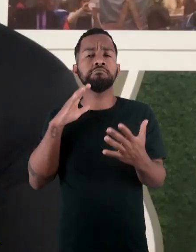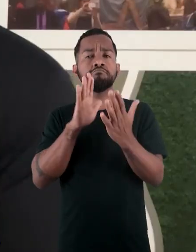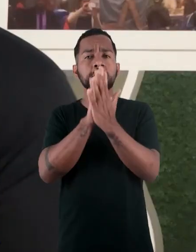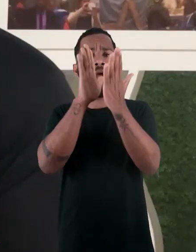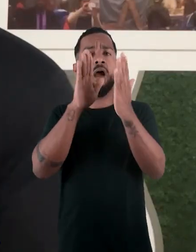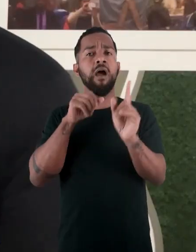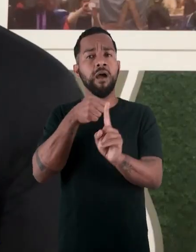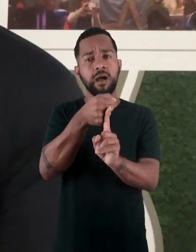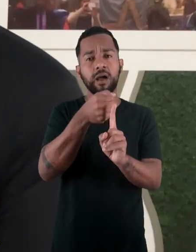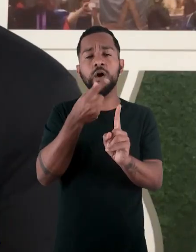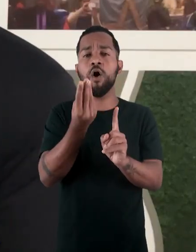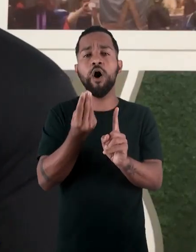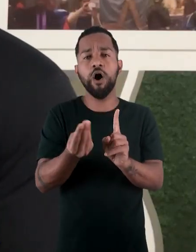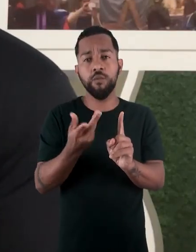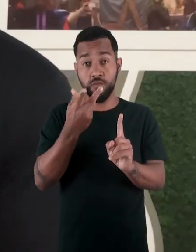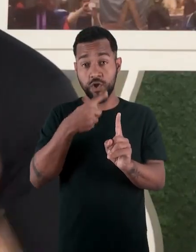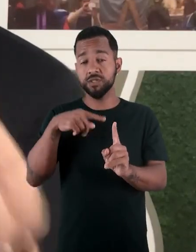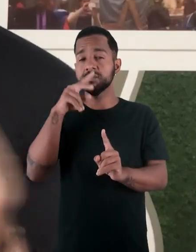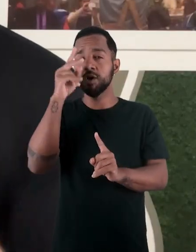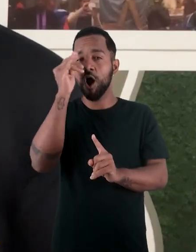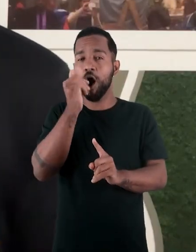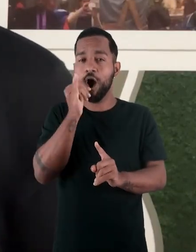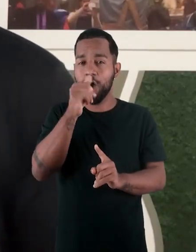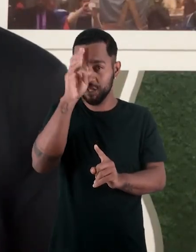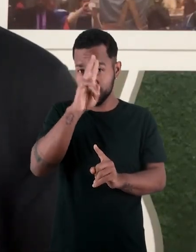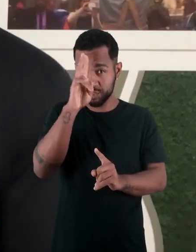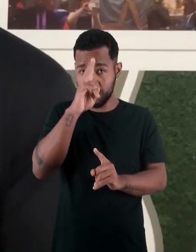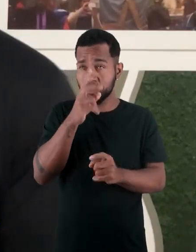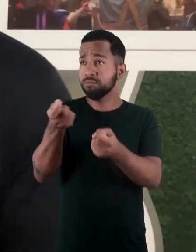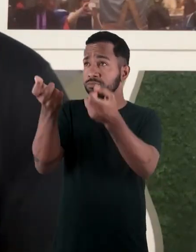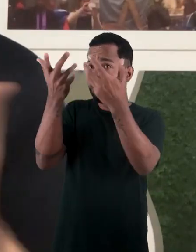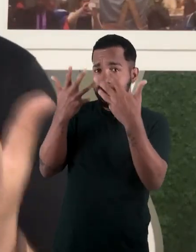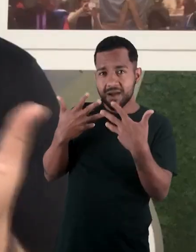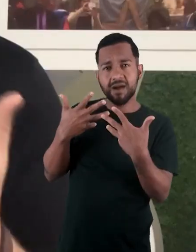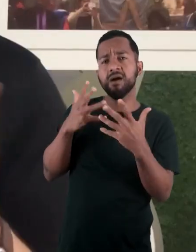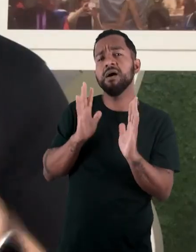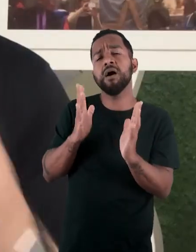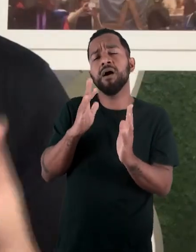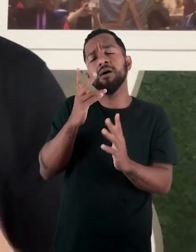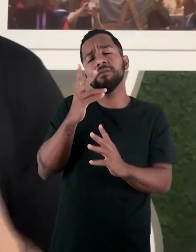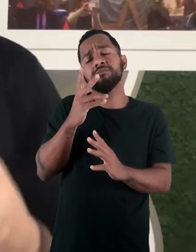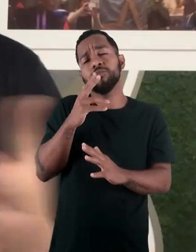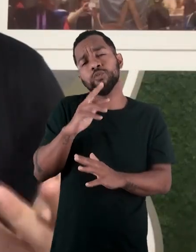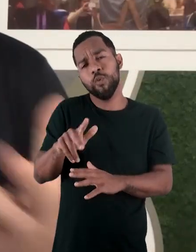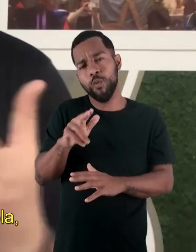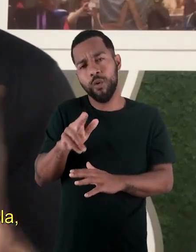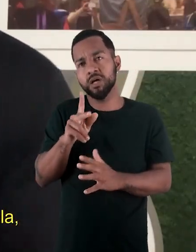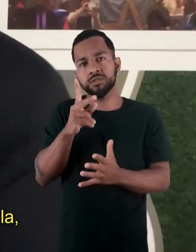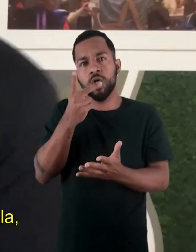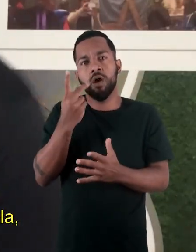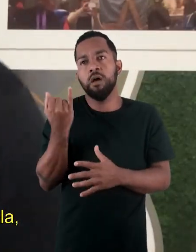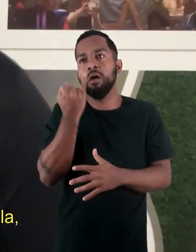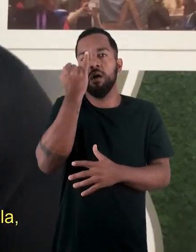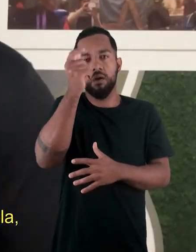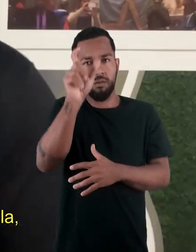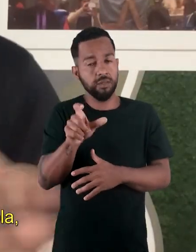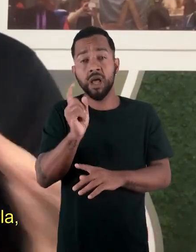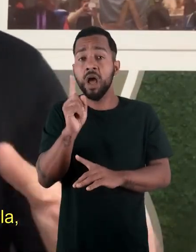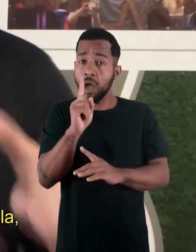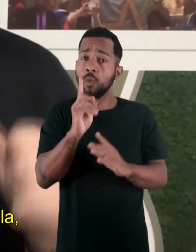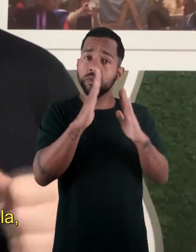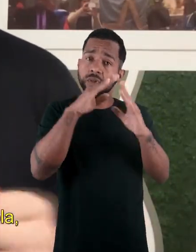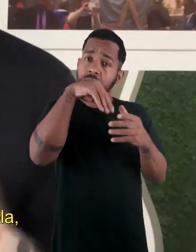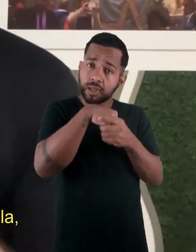que te prende, contando uma história. Quando alguém te conta uma história, aí não precisa ser uma personalidade, alguém da internet, não, alguém da sua casa, alguém